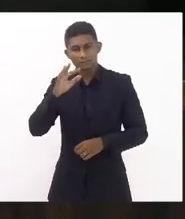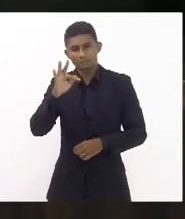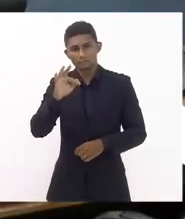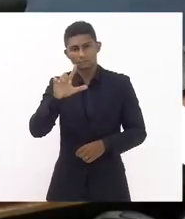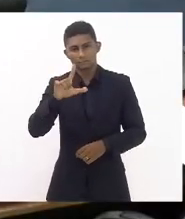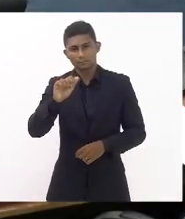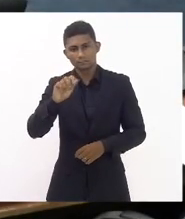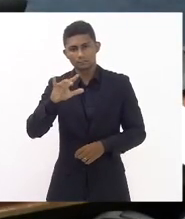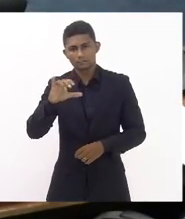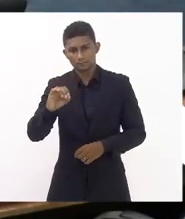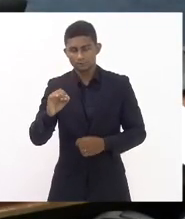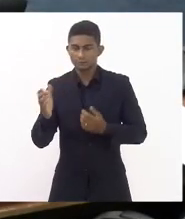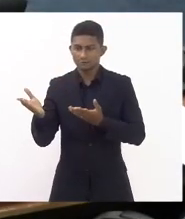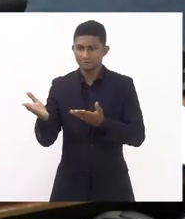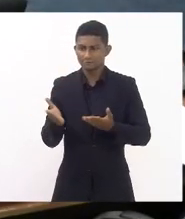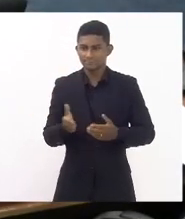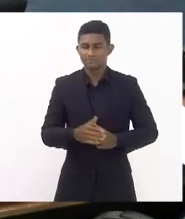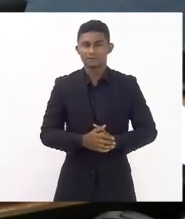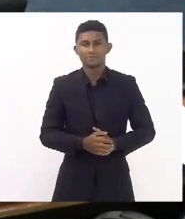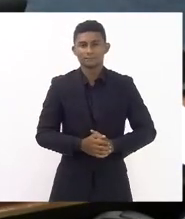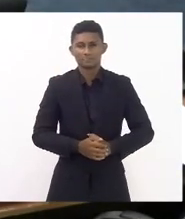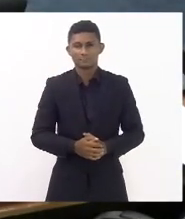Serafini.